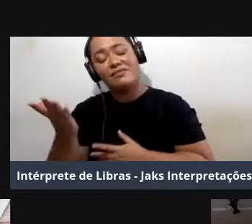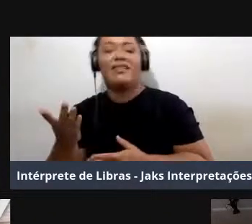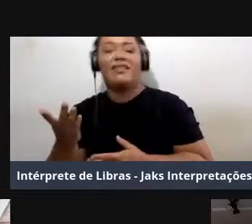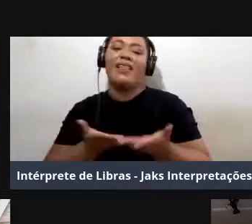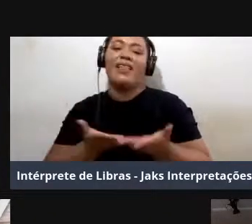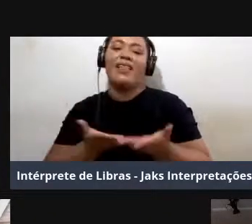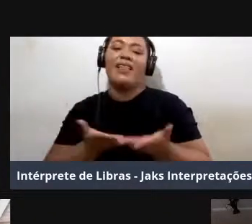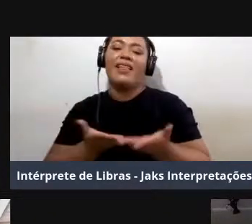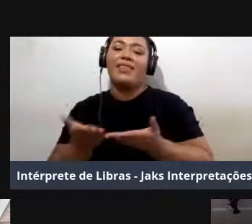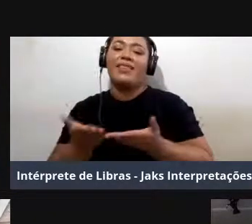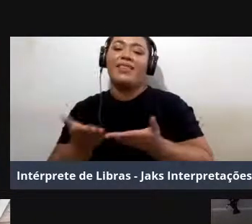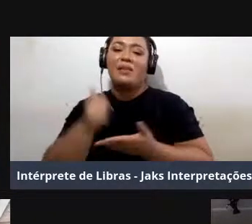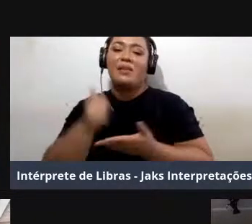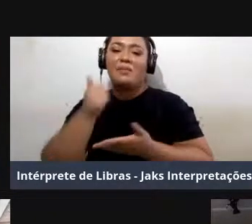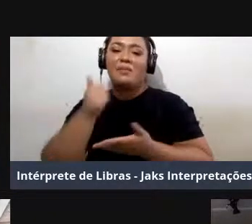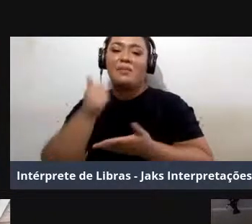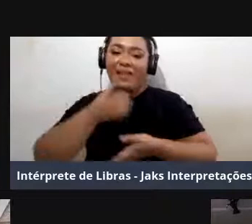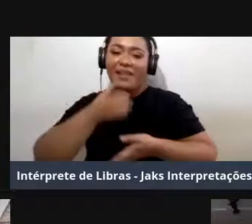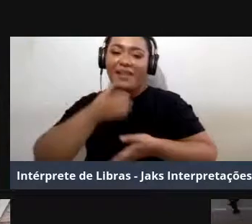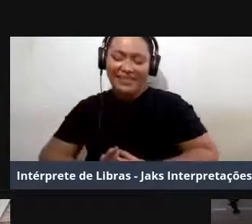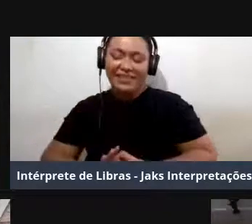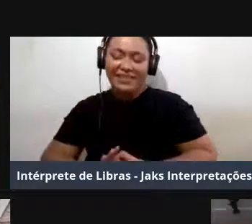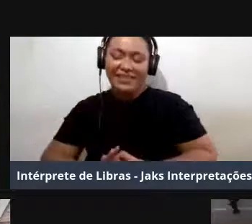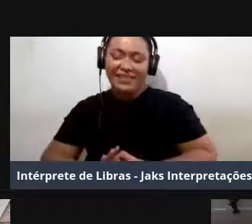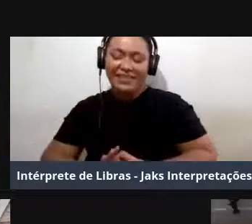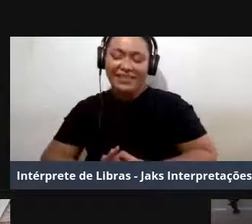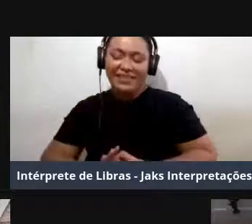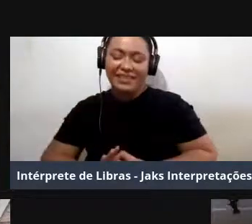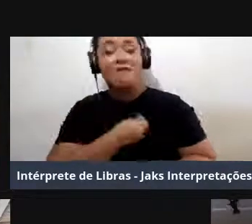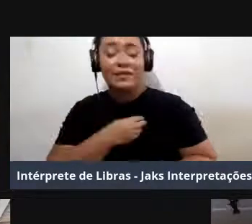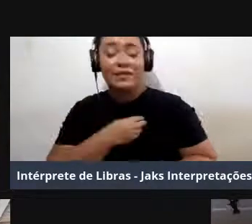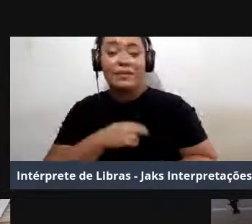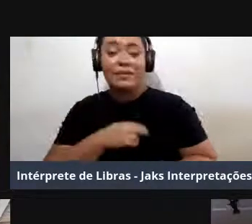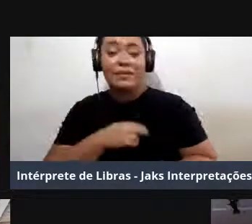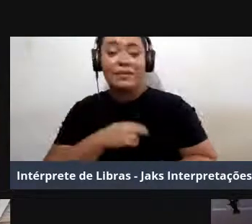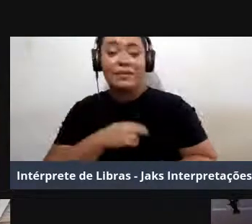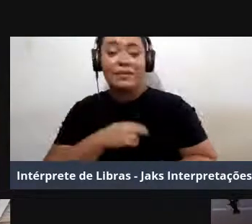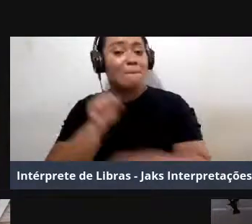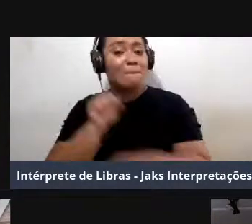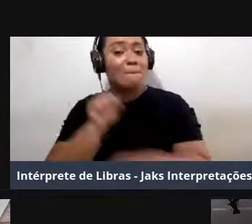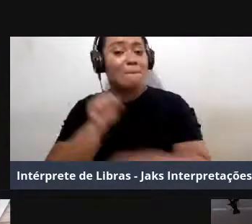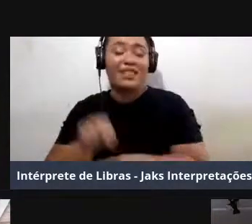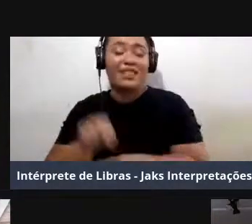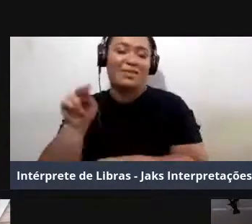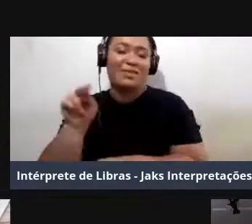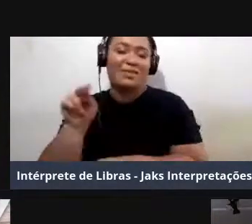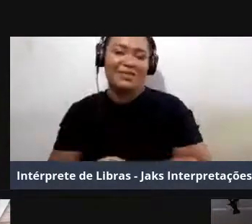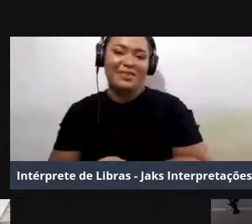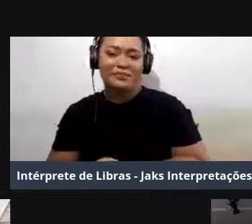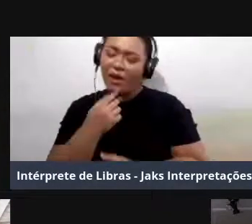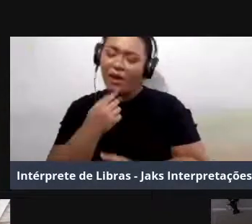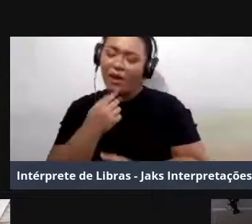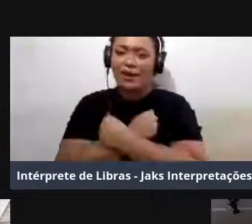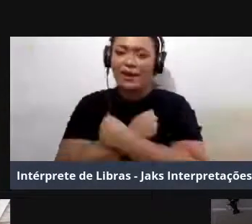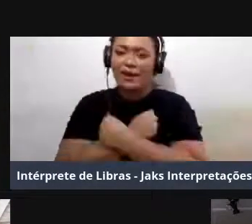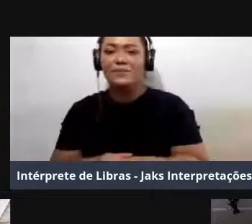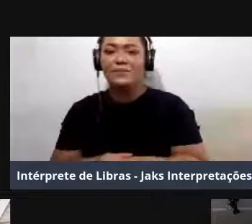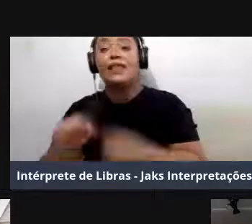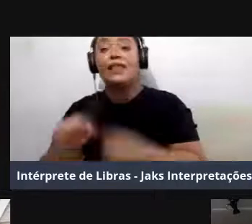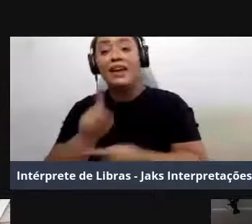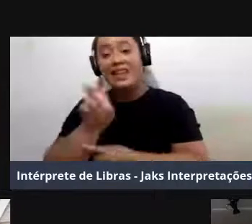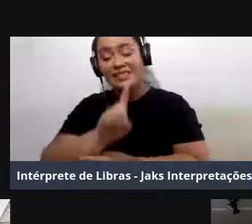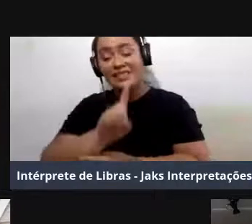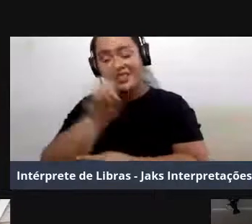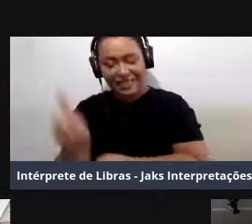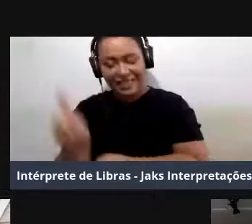abraço. Até daqui a 15 dias. A gente se encontra de novo. Vamos conversar com Elisa Urbano